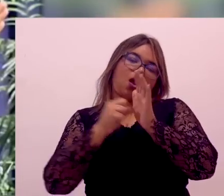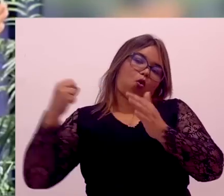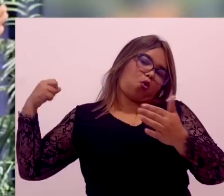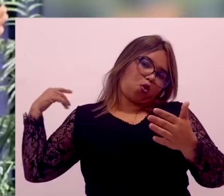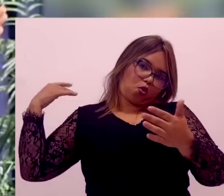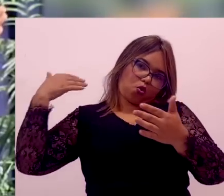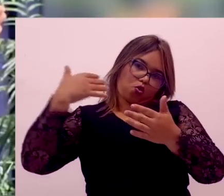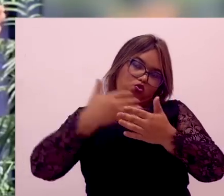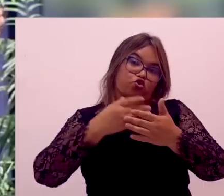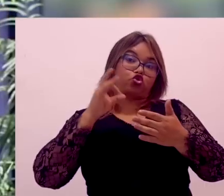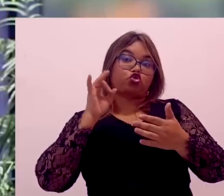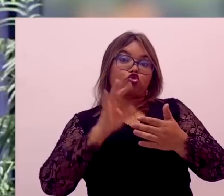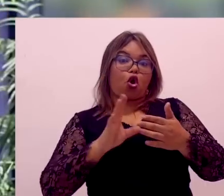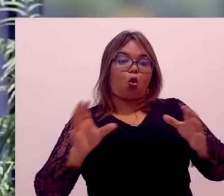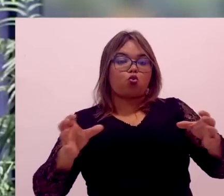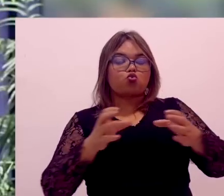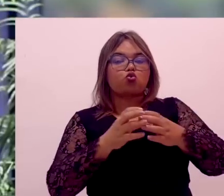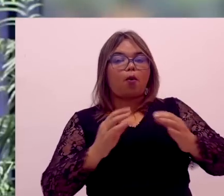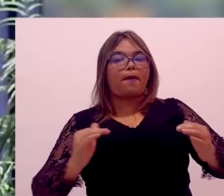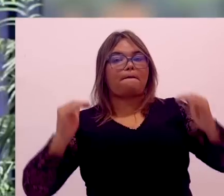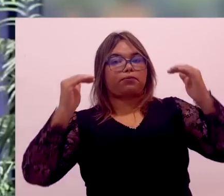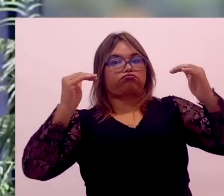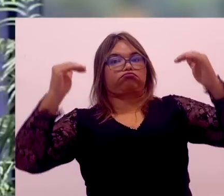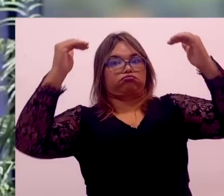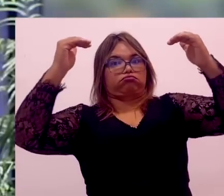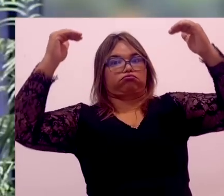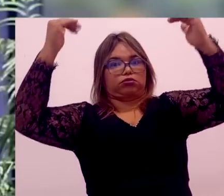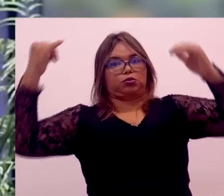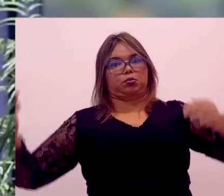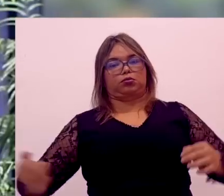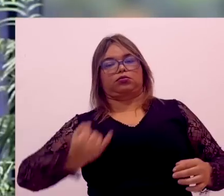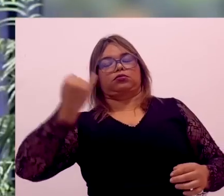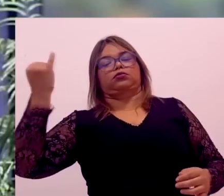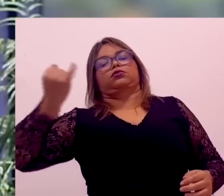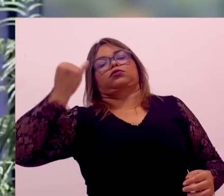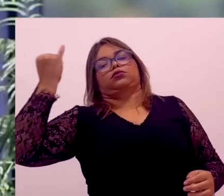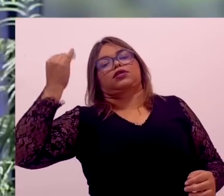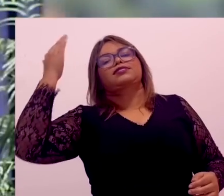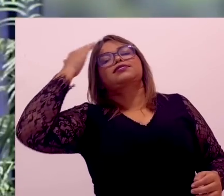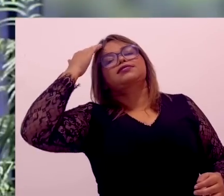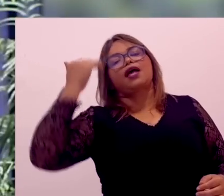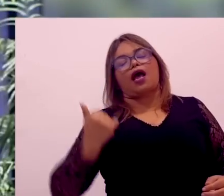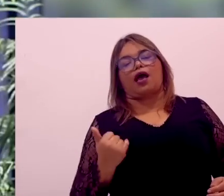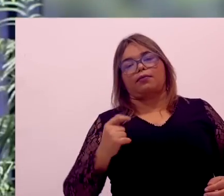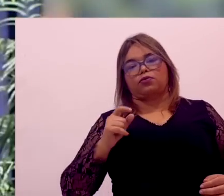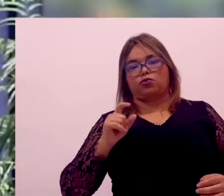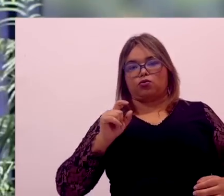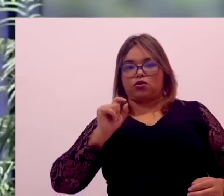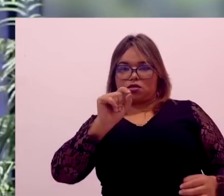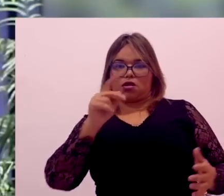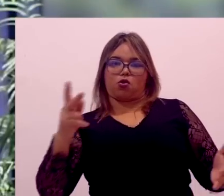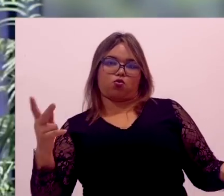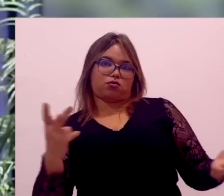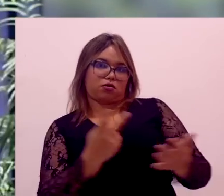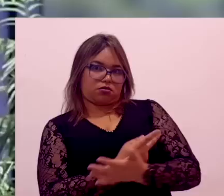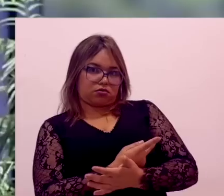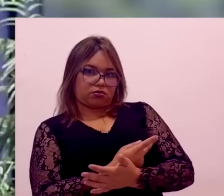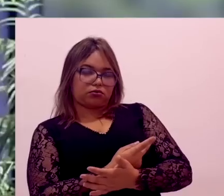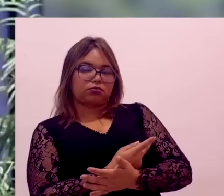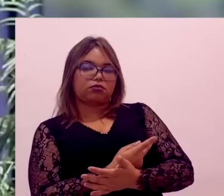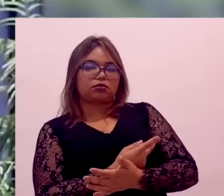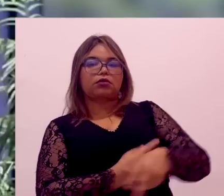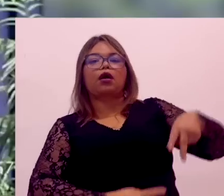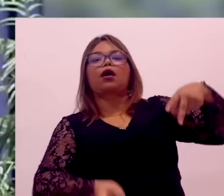da boca do cavalo. Ninguém pode discutir com isso. Muitos maçons já ficaram zangados comigo, mas no fim eles admitiram que